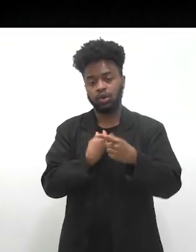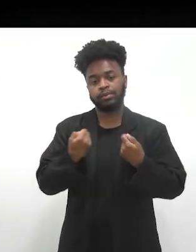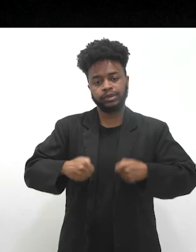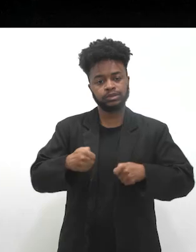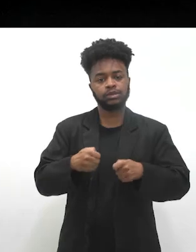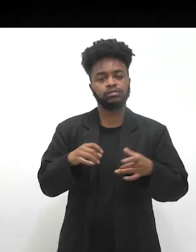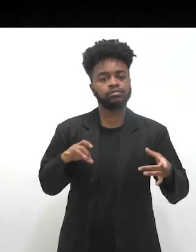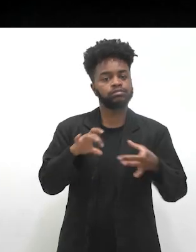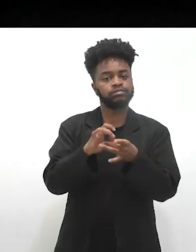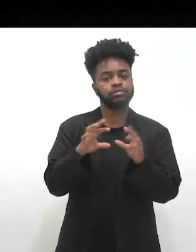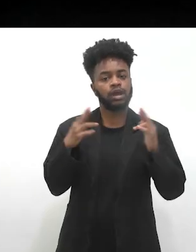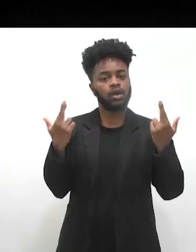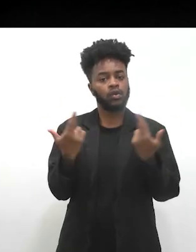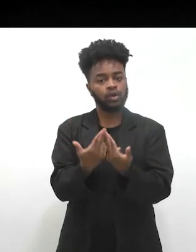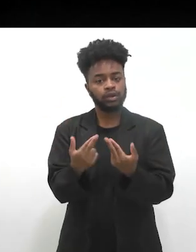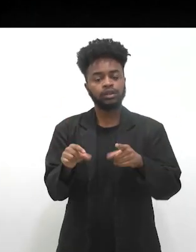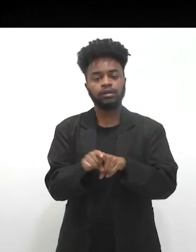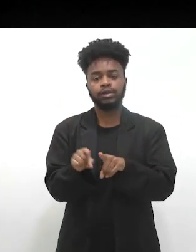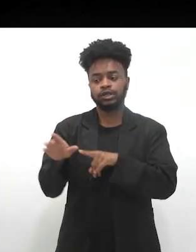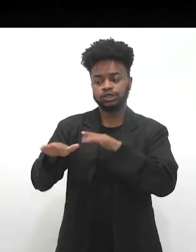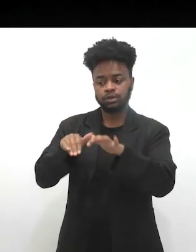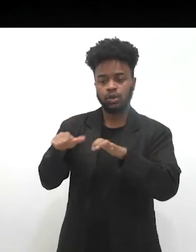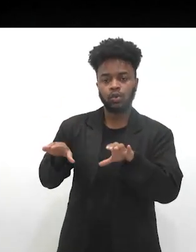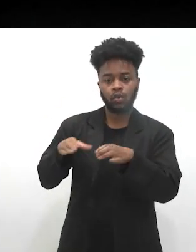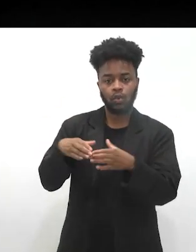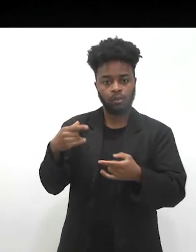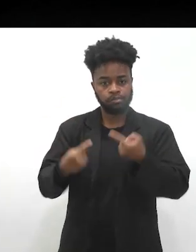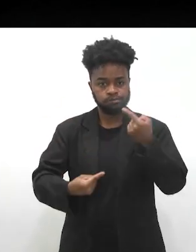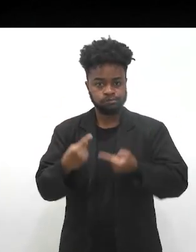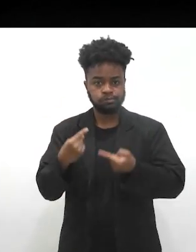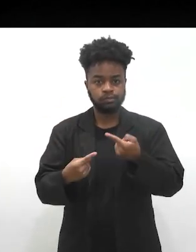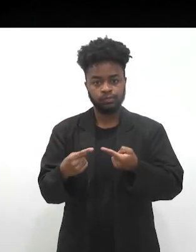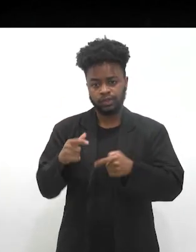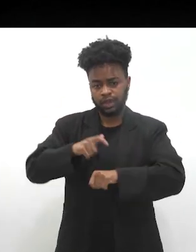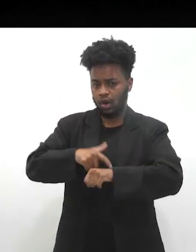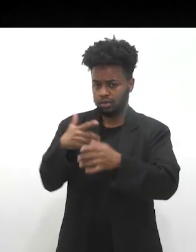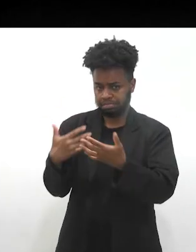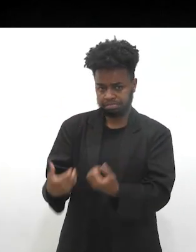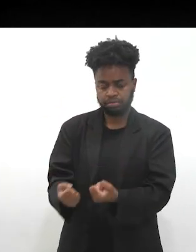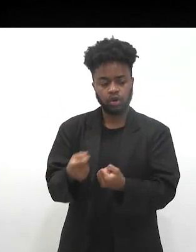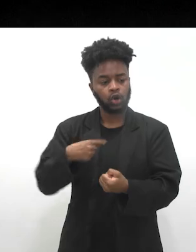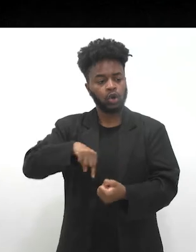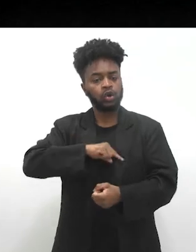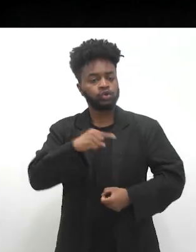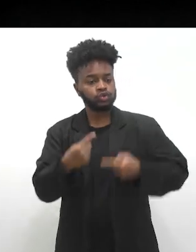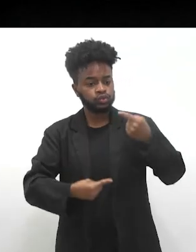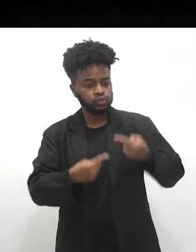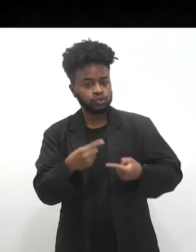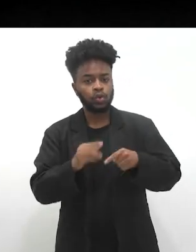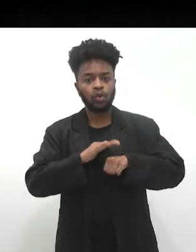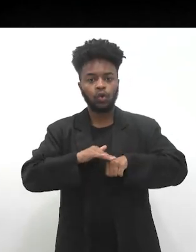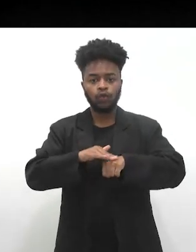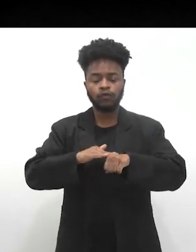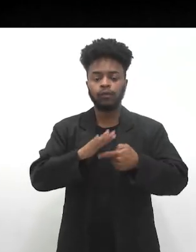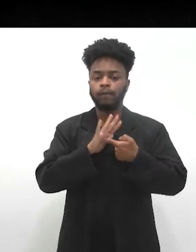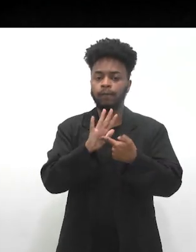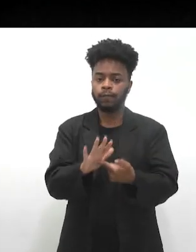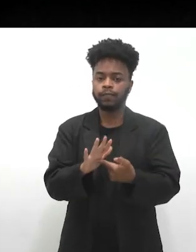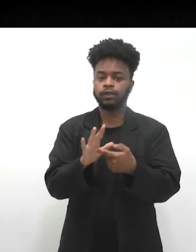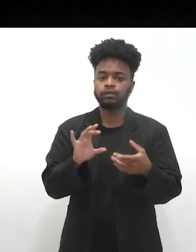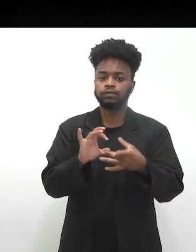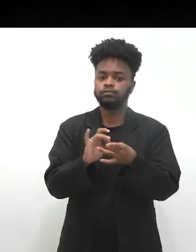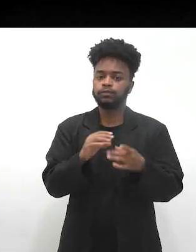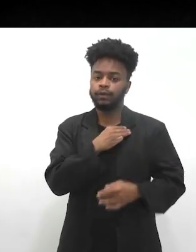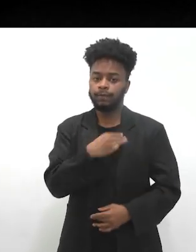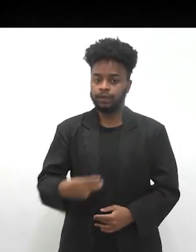nos unir e, a partir daí, chamamos a bancada do Rio, que prontamente atendeu, fizemos um debate, conversamos logo em seguida